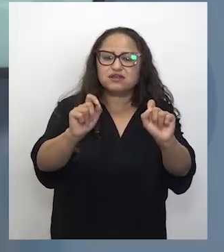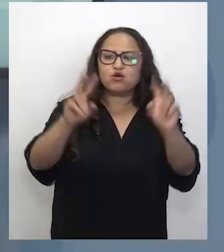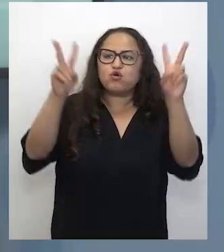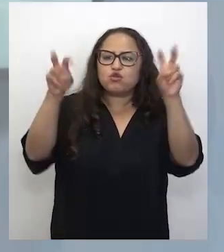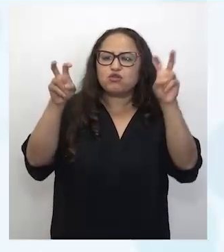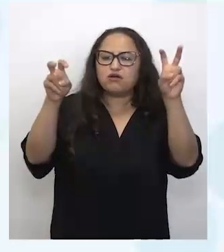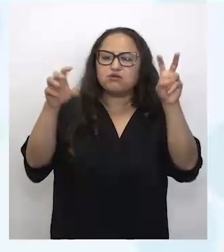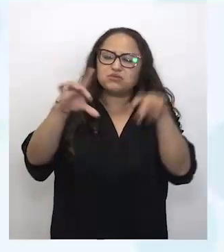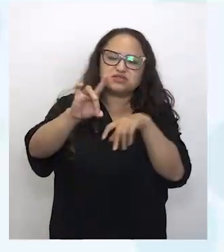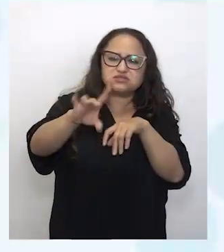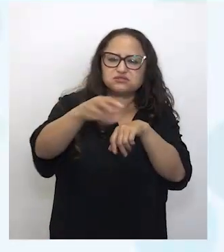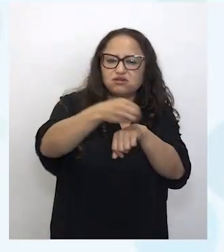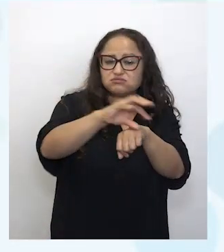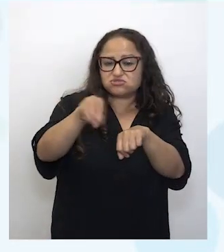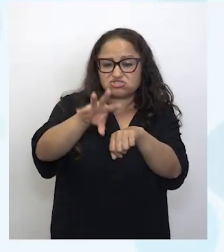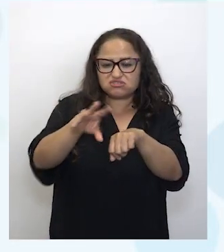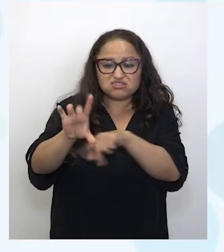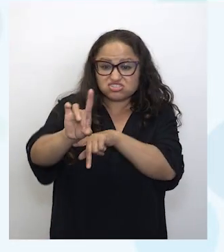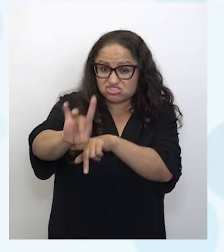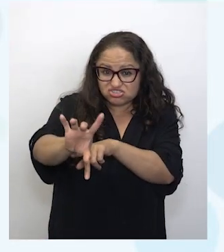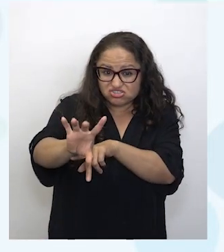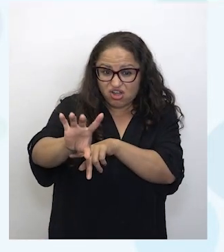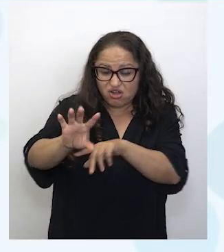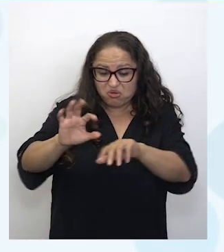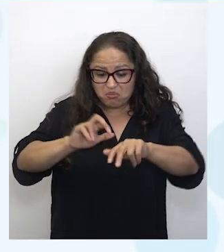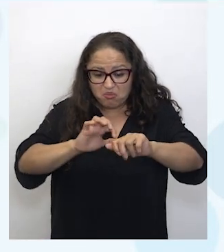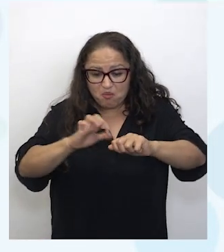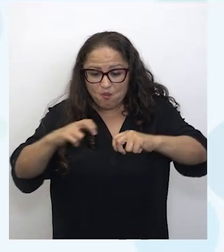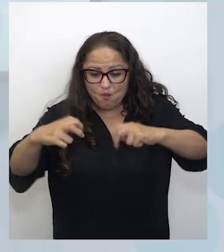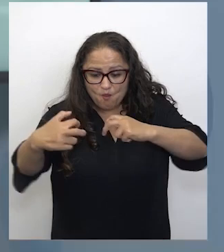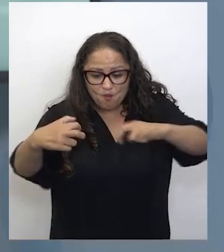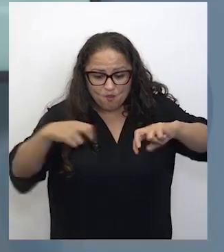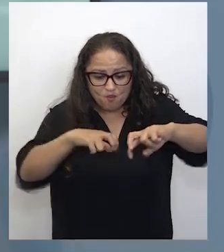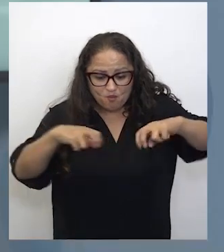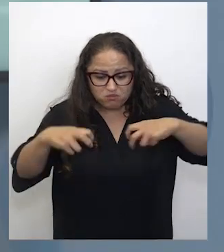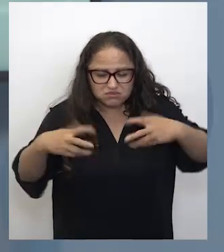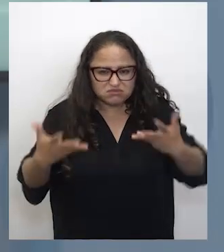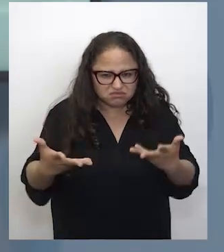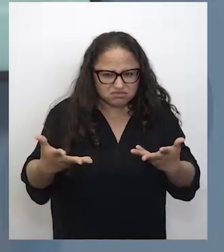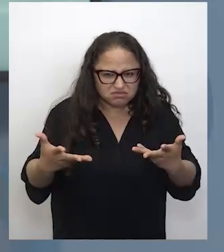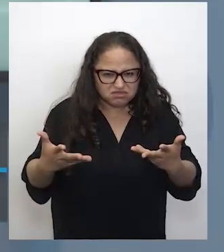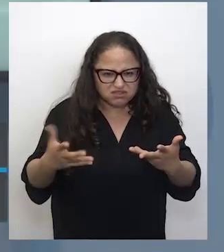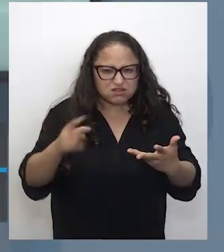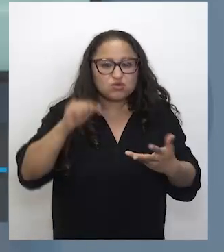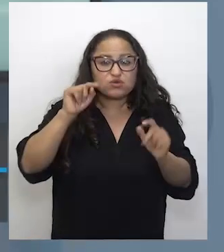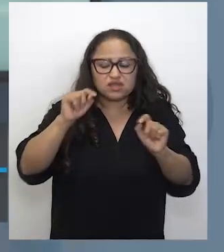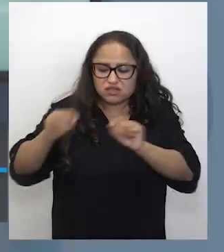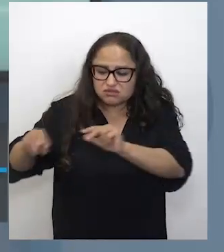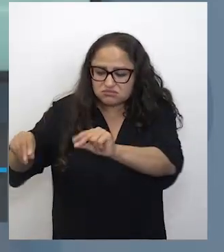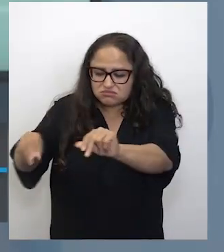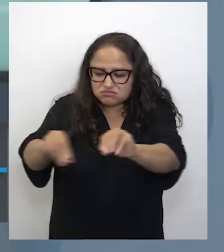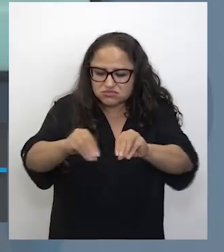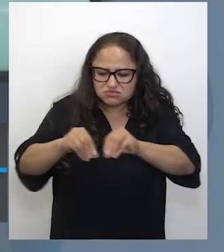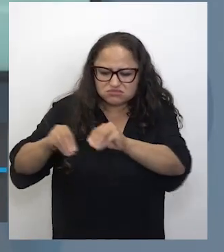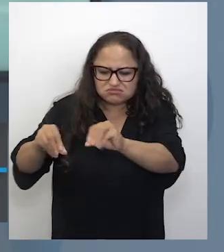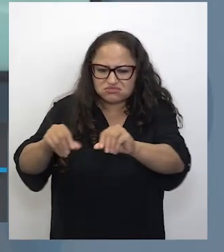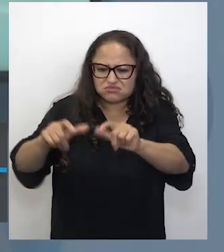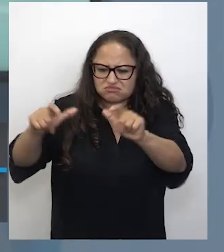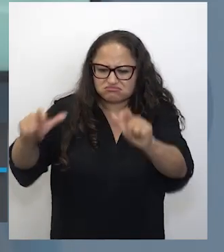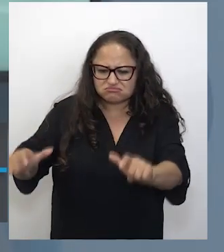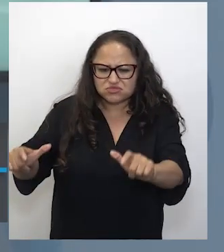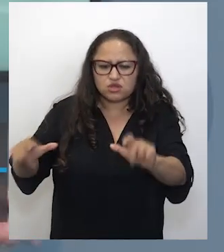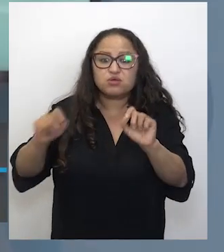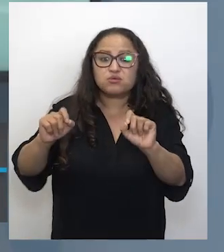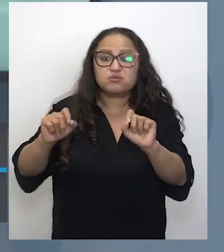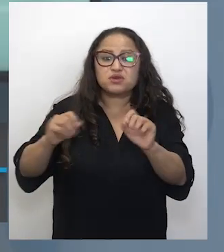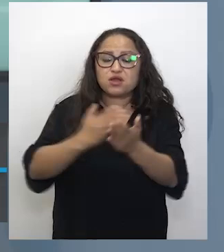é só colocar uma cerquinha, né? Que justamente a gente vai discutir isso, né? Sobre a questão de territórios e tudo mais. Então, para